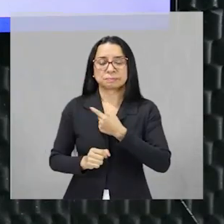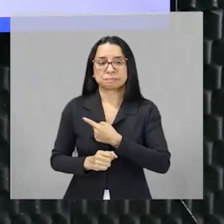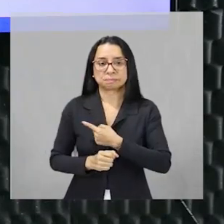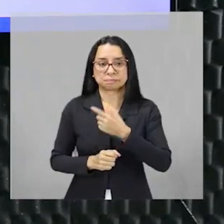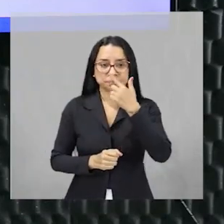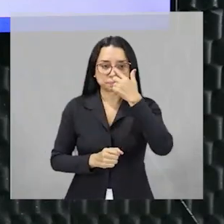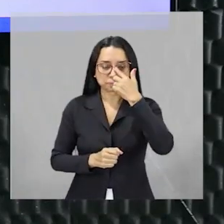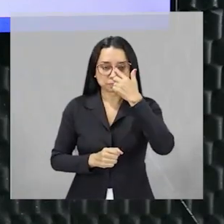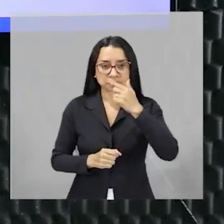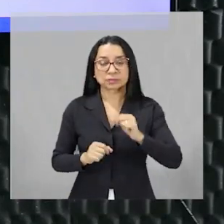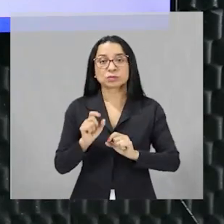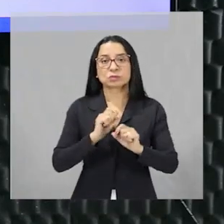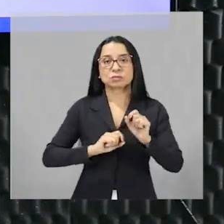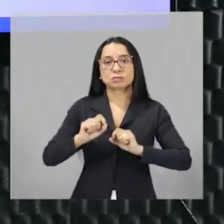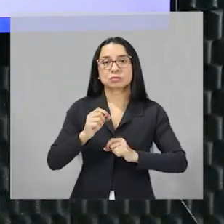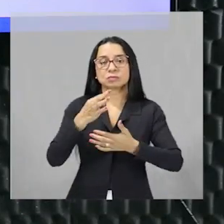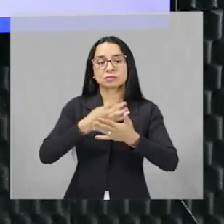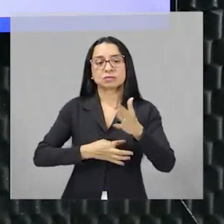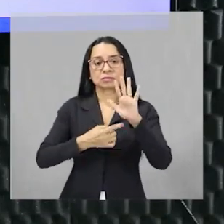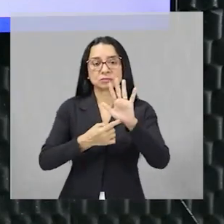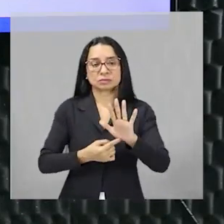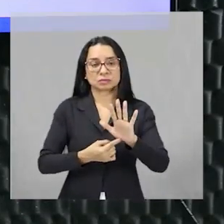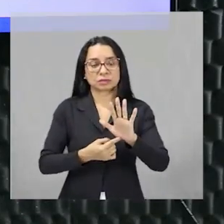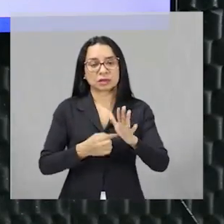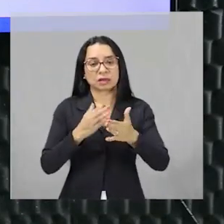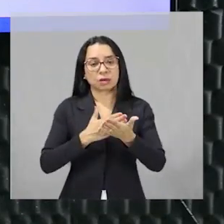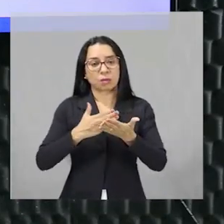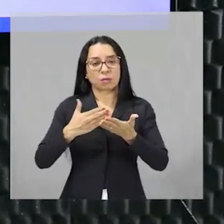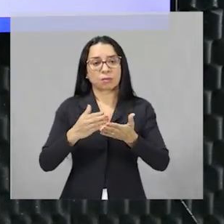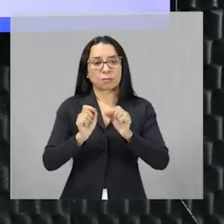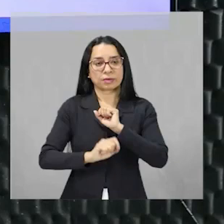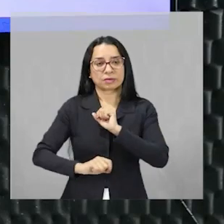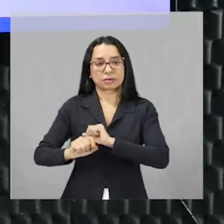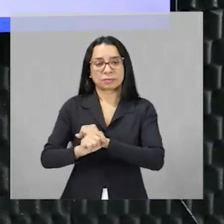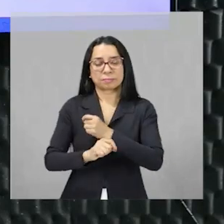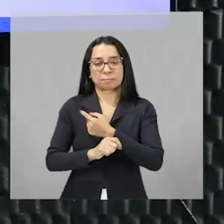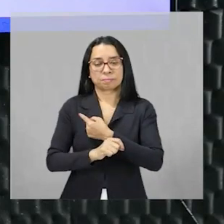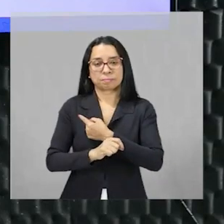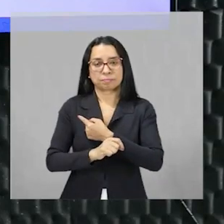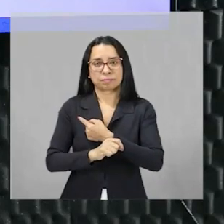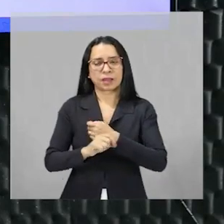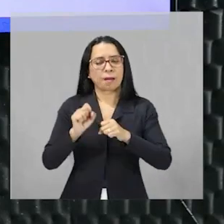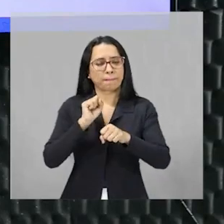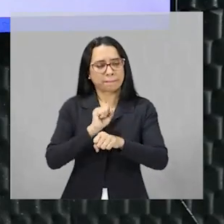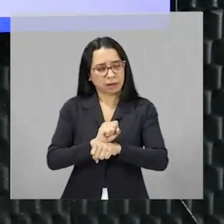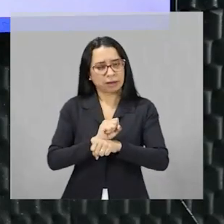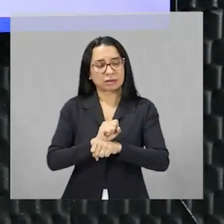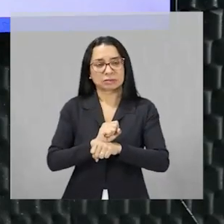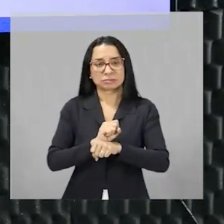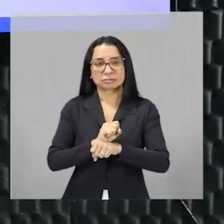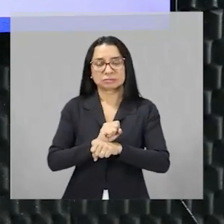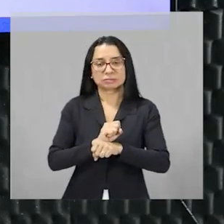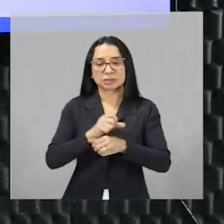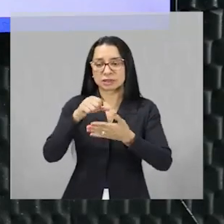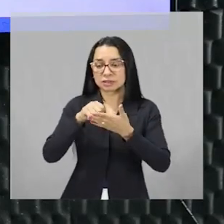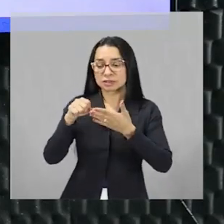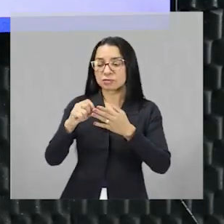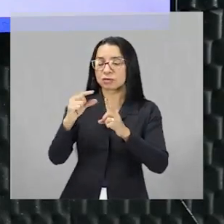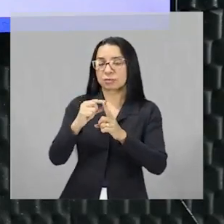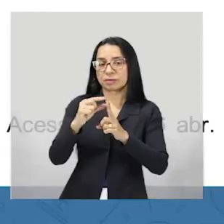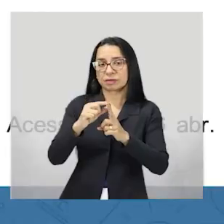tá? Olha o que o texto te diz, ele já começa. Grileiro de terra. Tu já para bem aí, tu já circula esse termo.